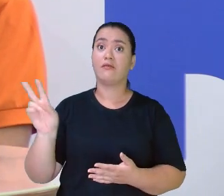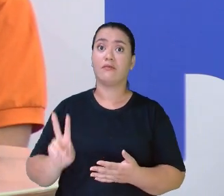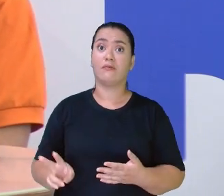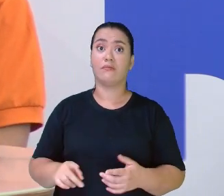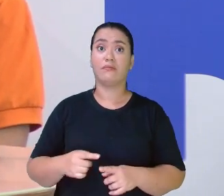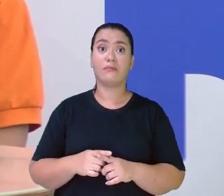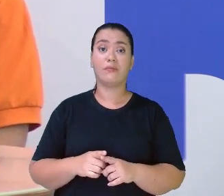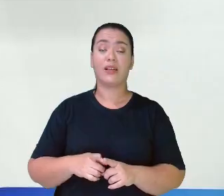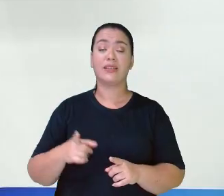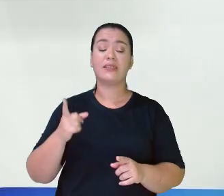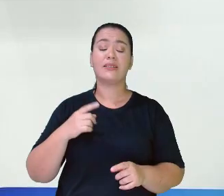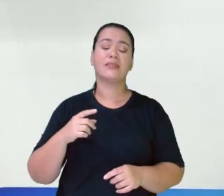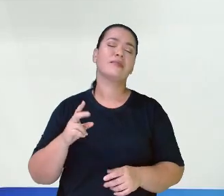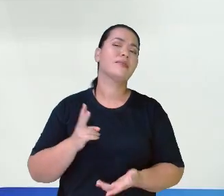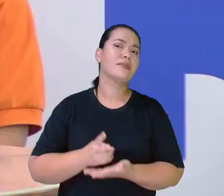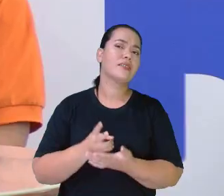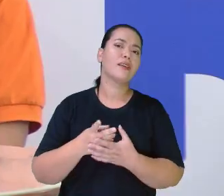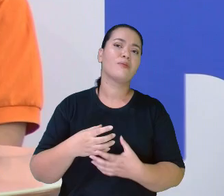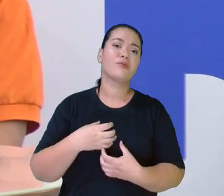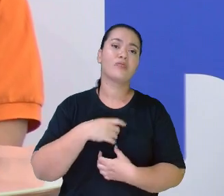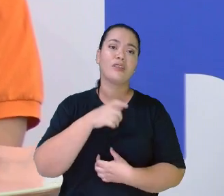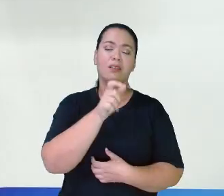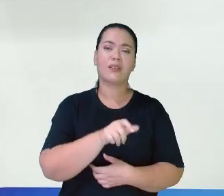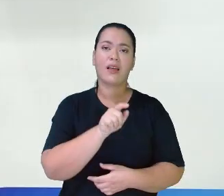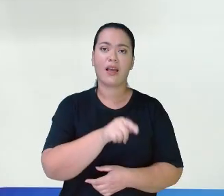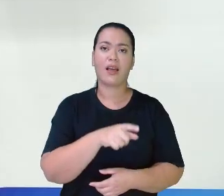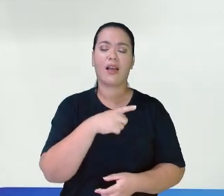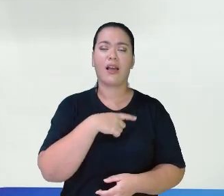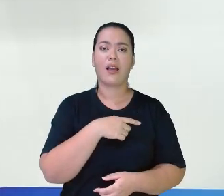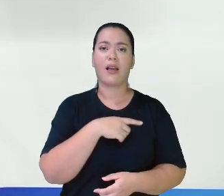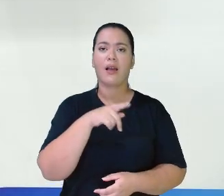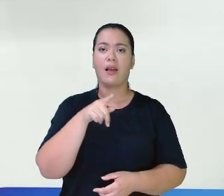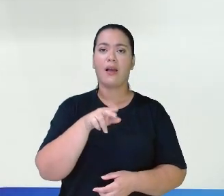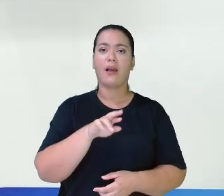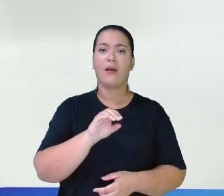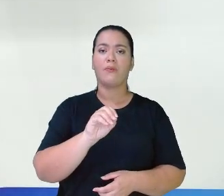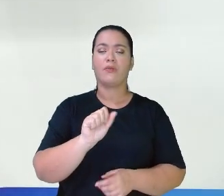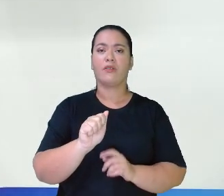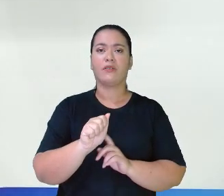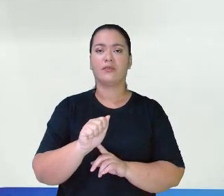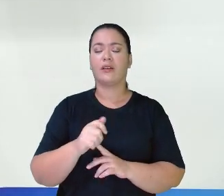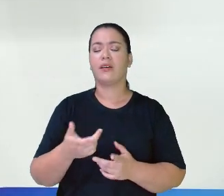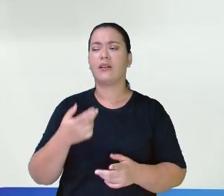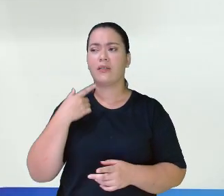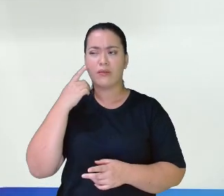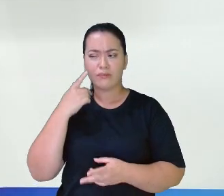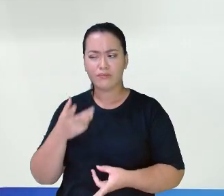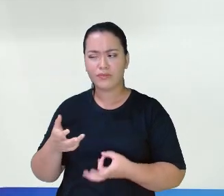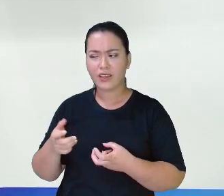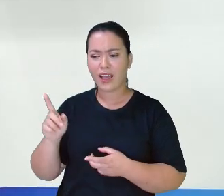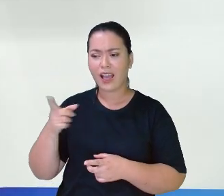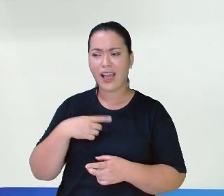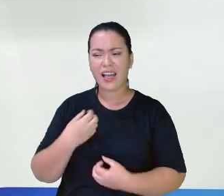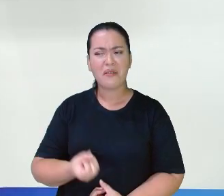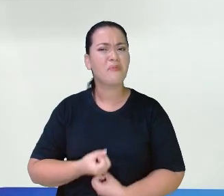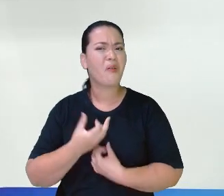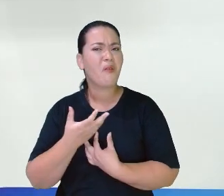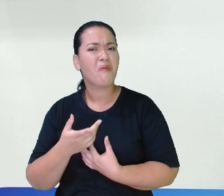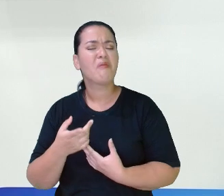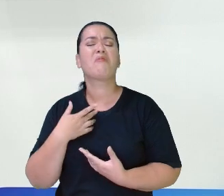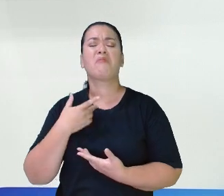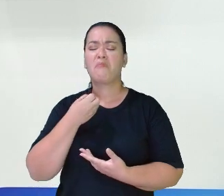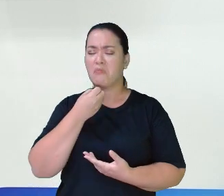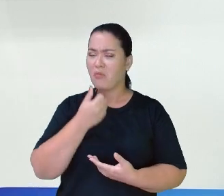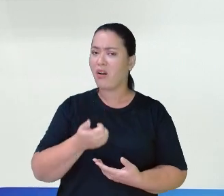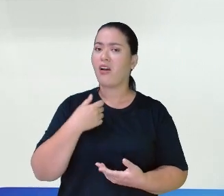Sempre em prosa. Não sabia. Quando eu achei essa, né, na minha pesquisa para preparar a aula, eu achei fantástica, né, e